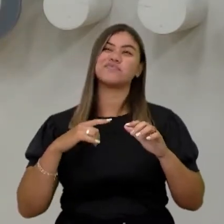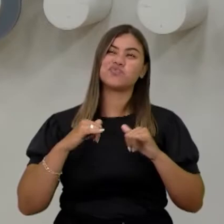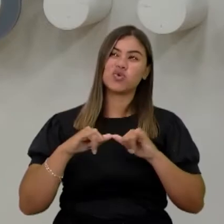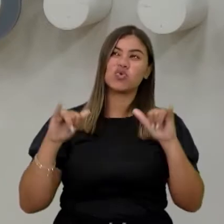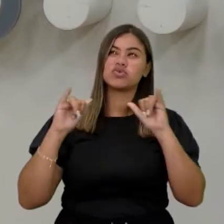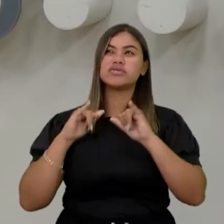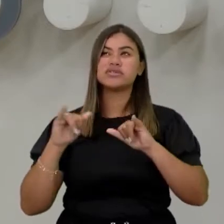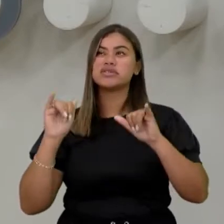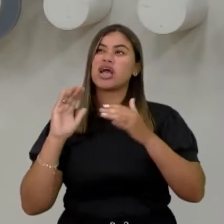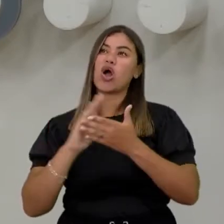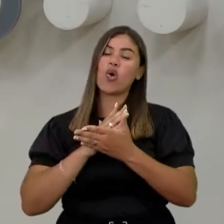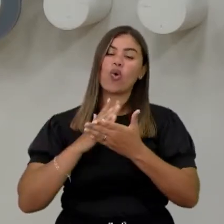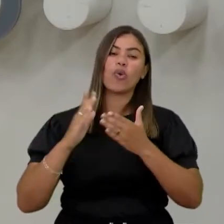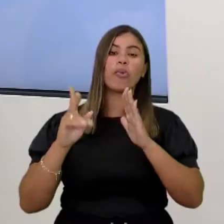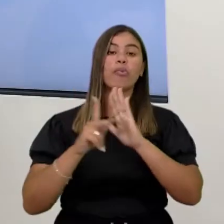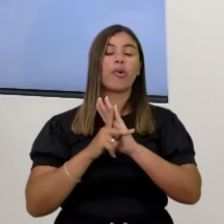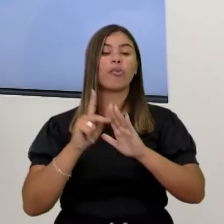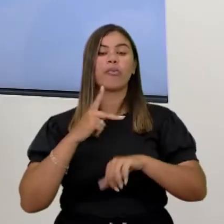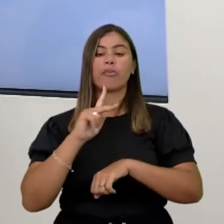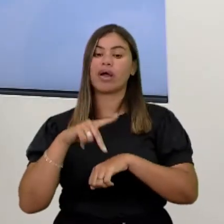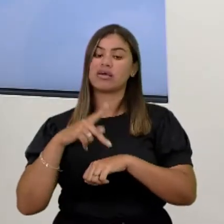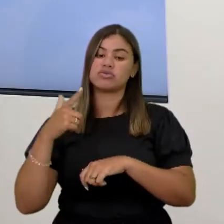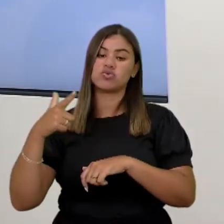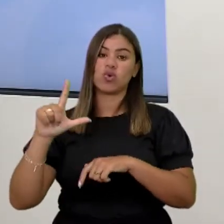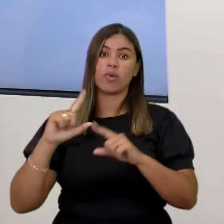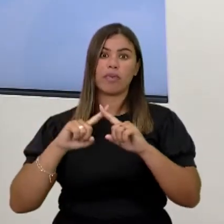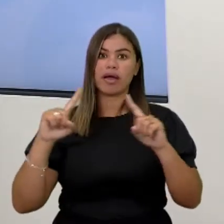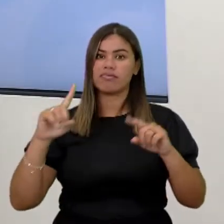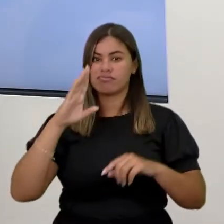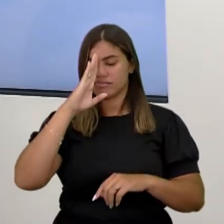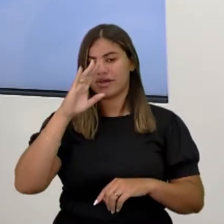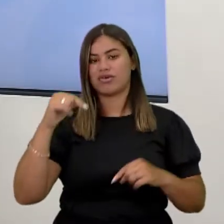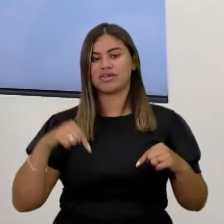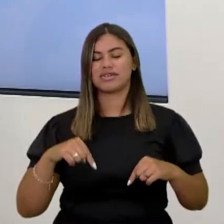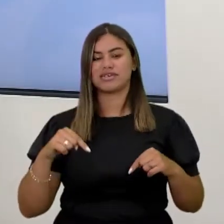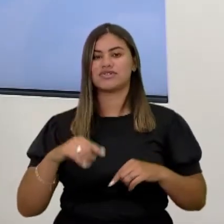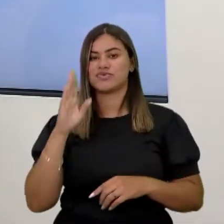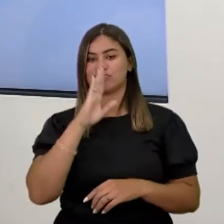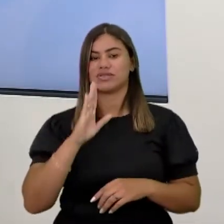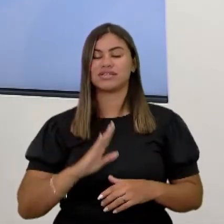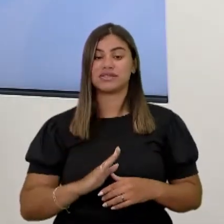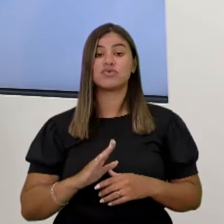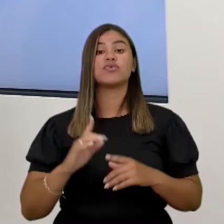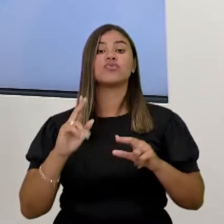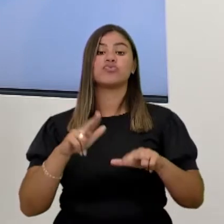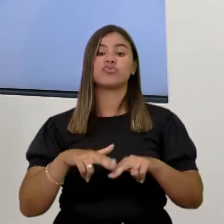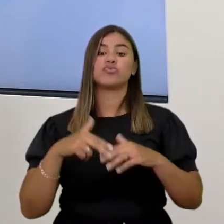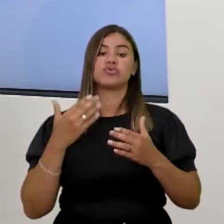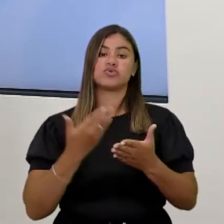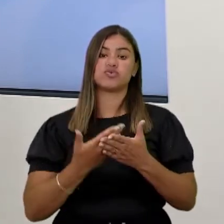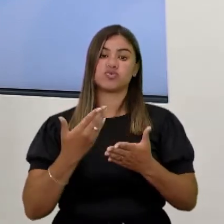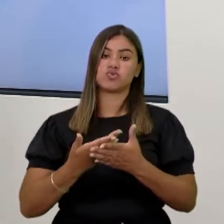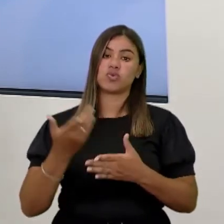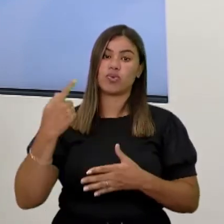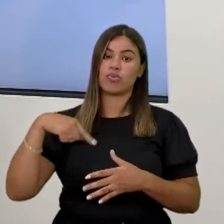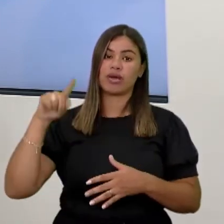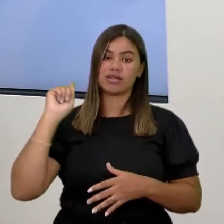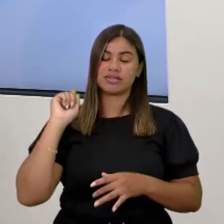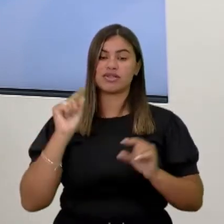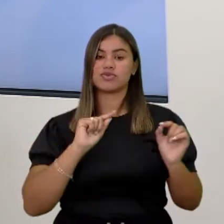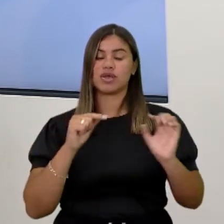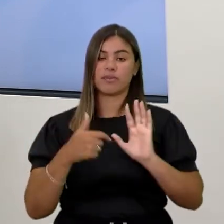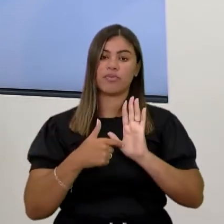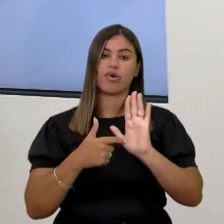internacional mesmo. Exatamente por isso, houve a aula anterior, em que eu apresento para vocês os